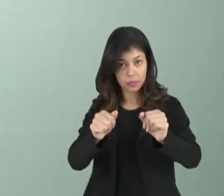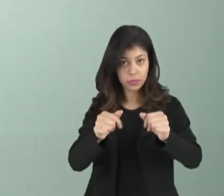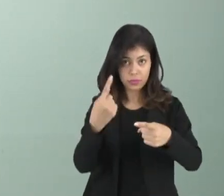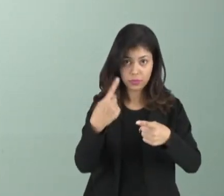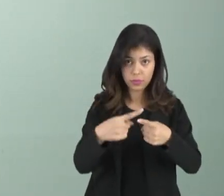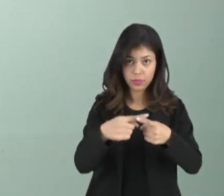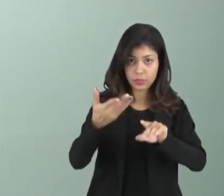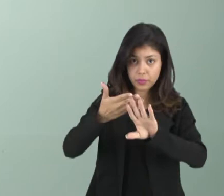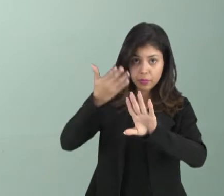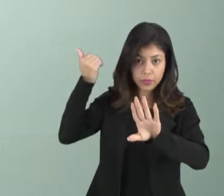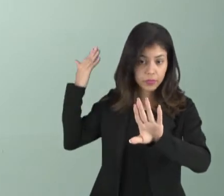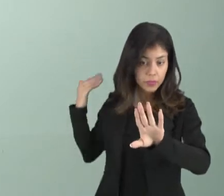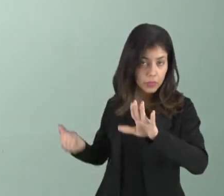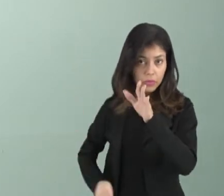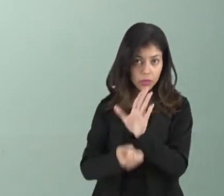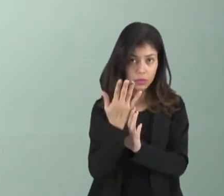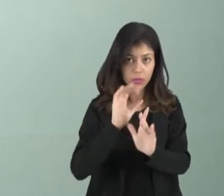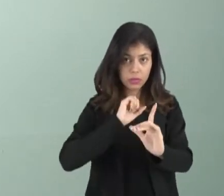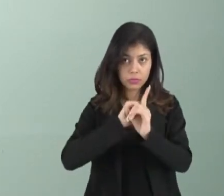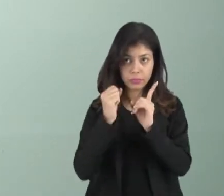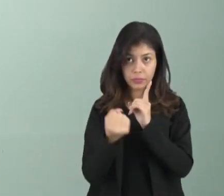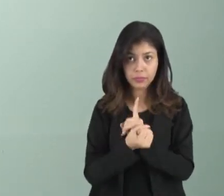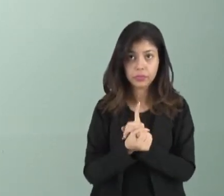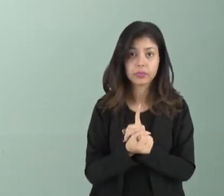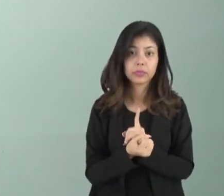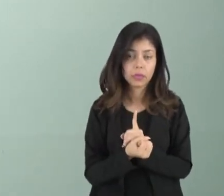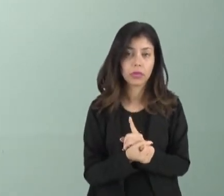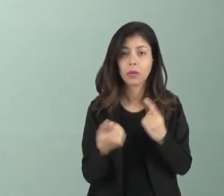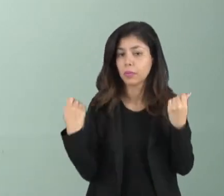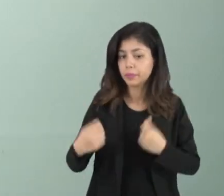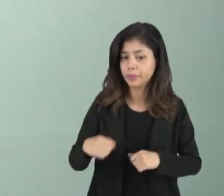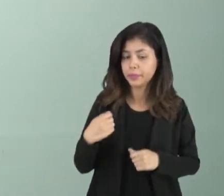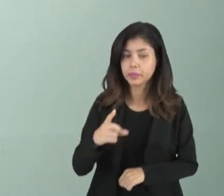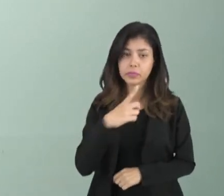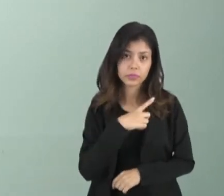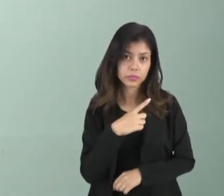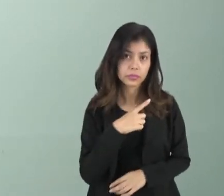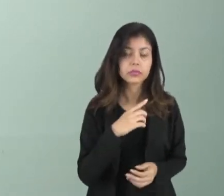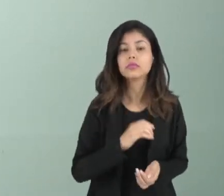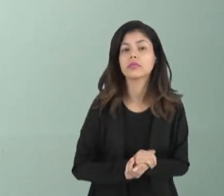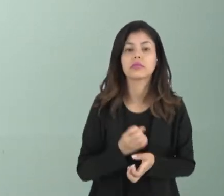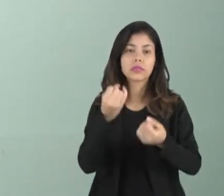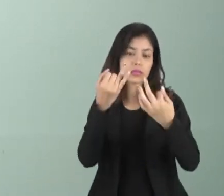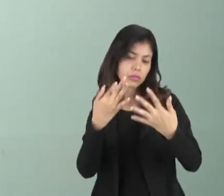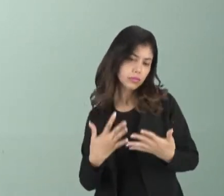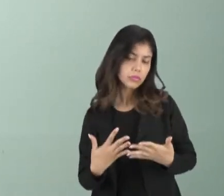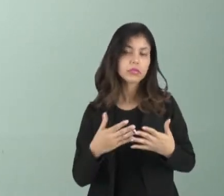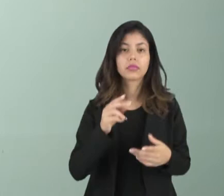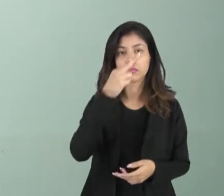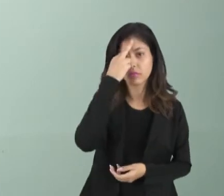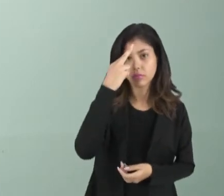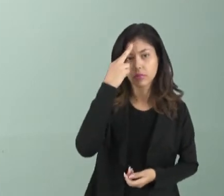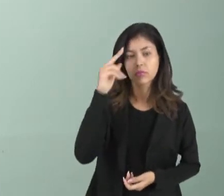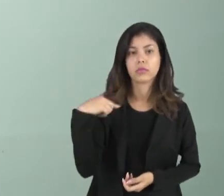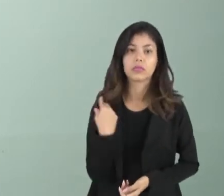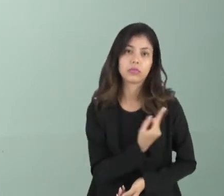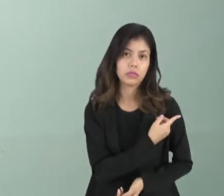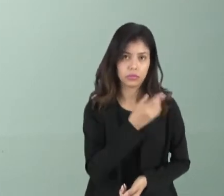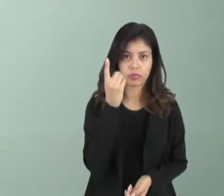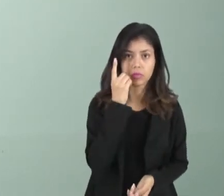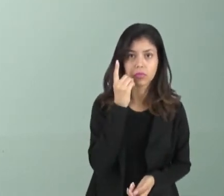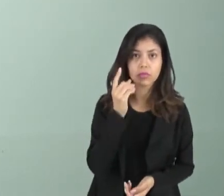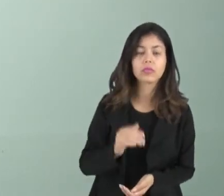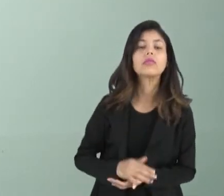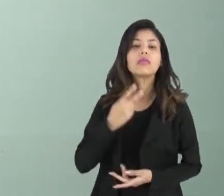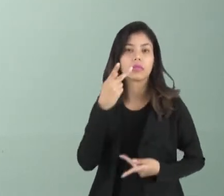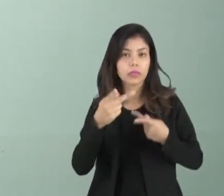porque desde que surgiu a humanidade, temos a necessidade de contar histórias, de contar nosso dia a dia, de